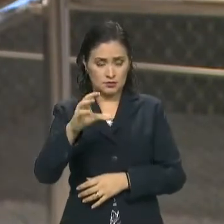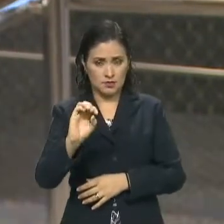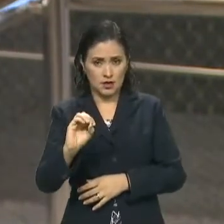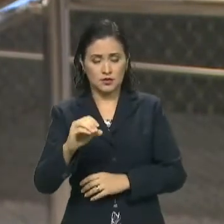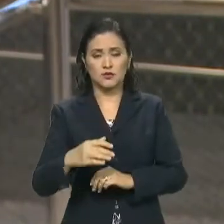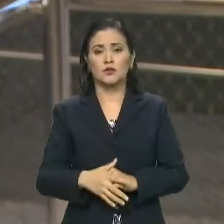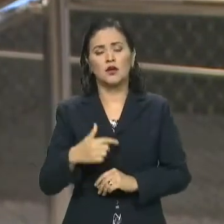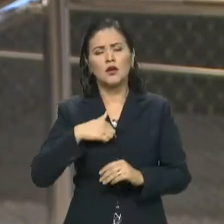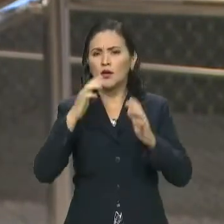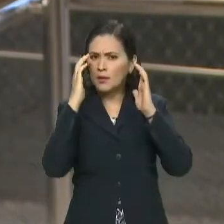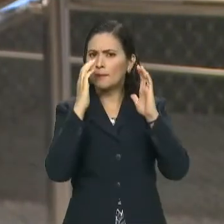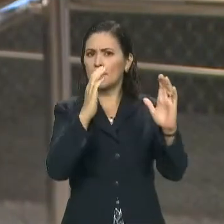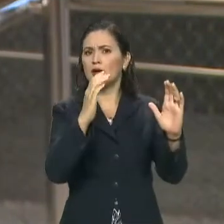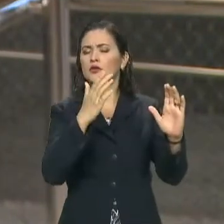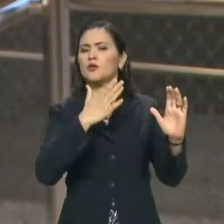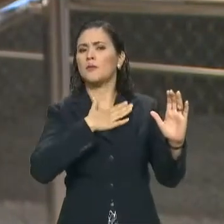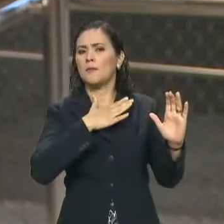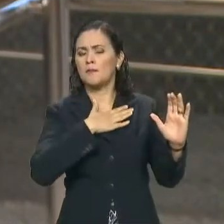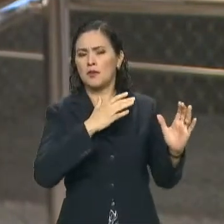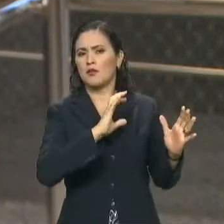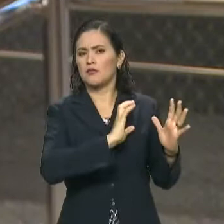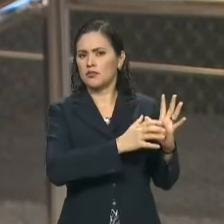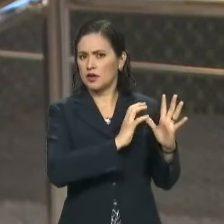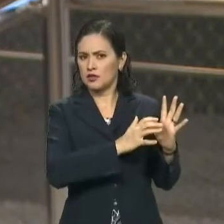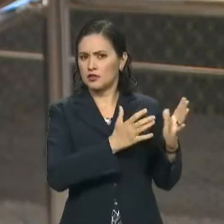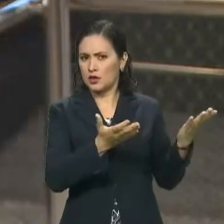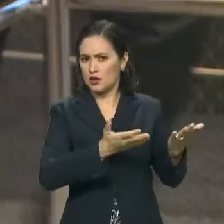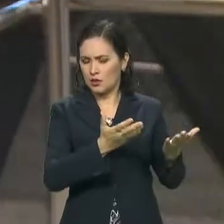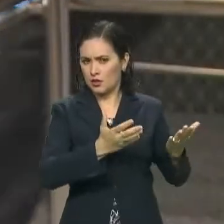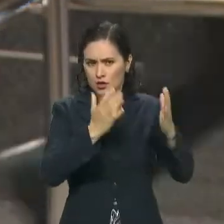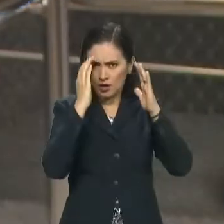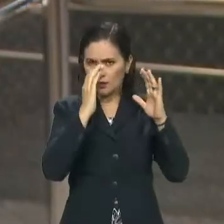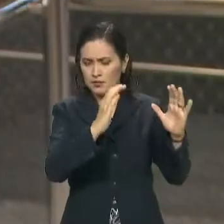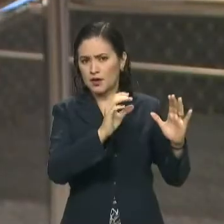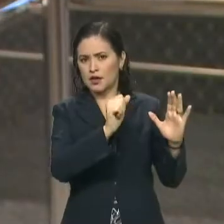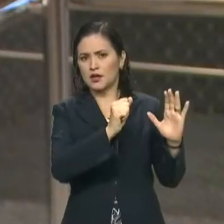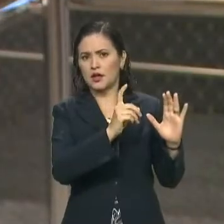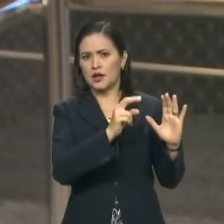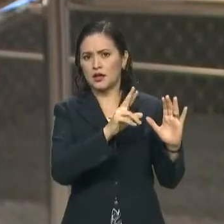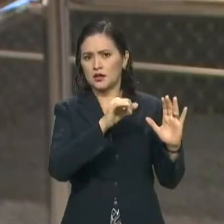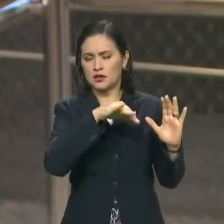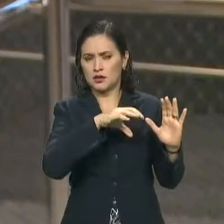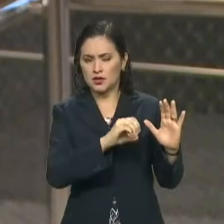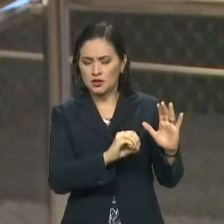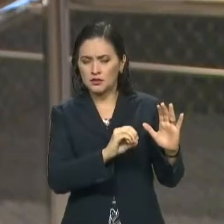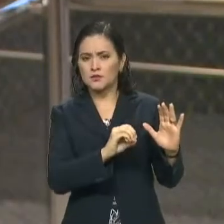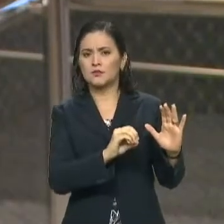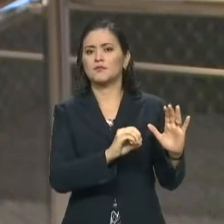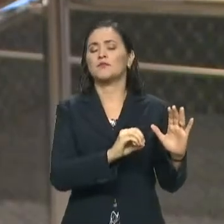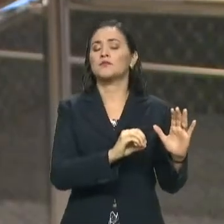com respeito muito grande ao meu presidente Adriano Sarney, a equipe de convivência que tivemos ali,